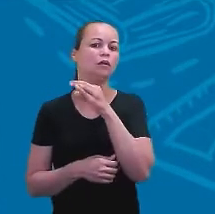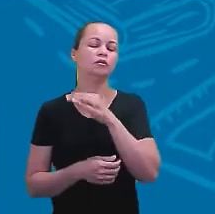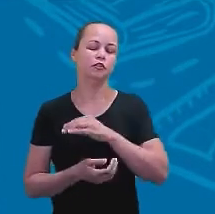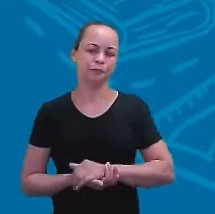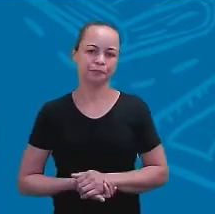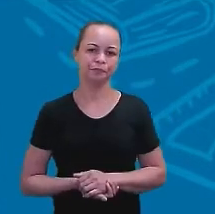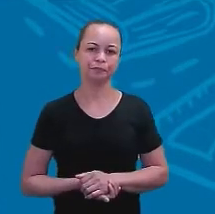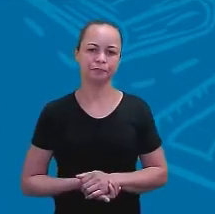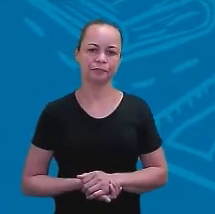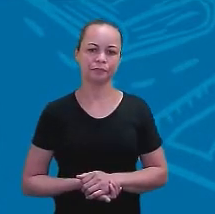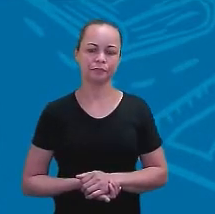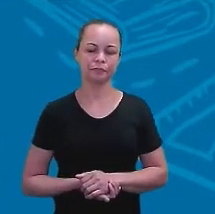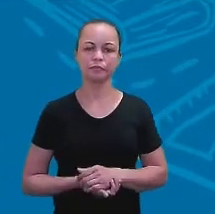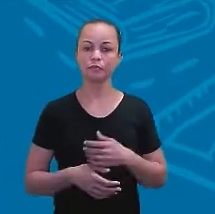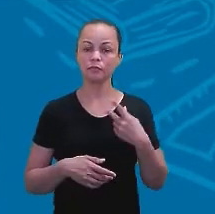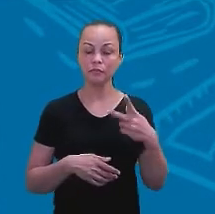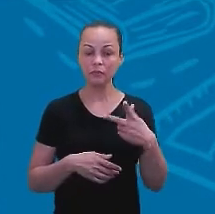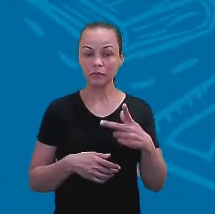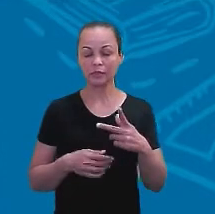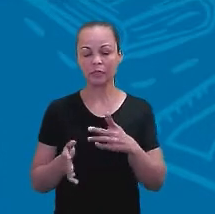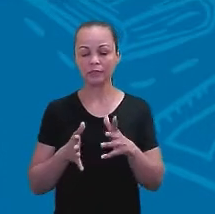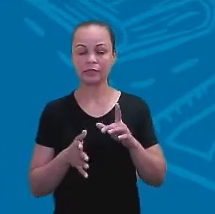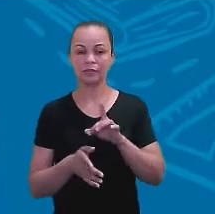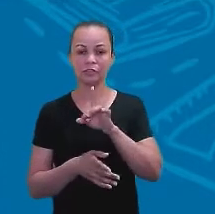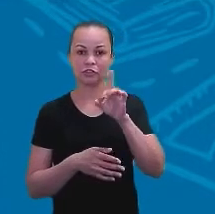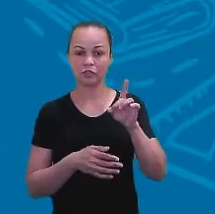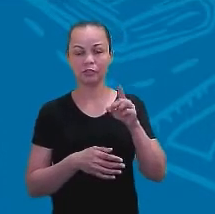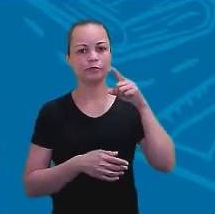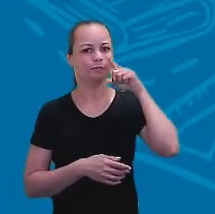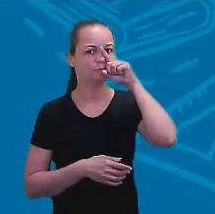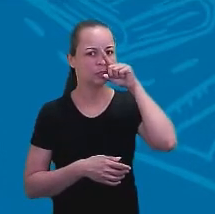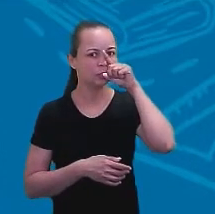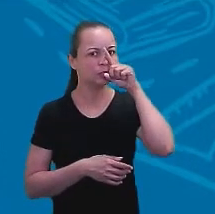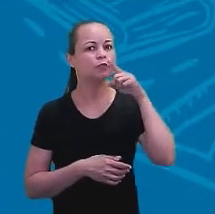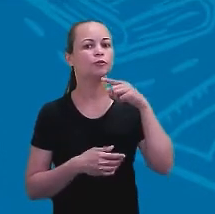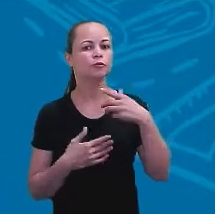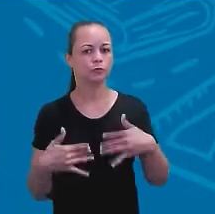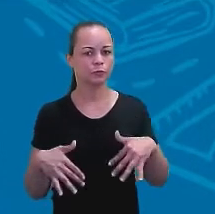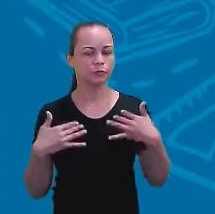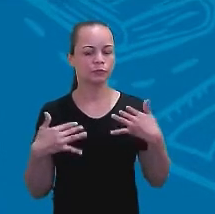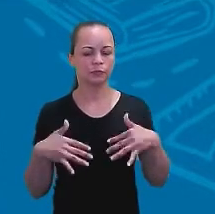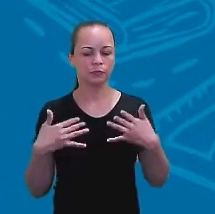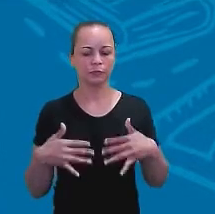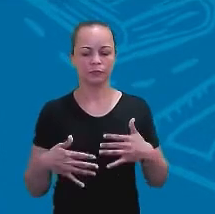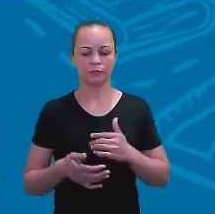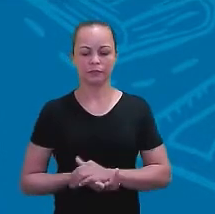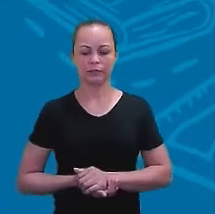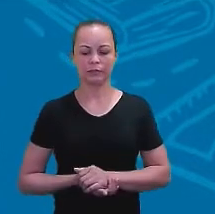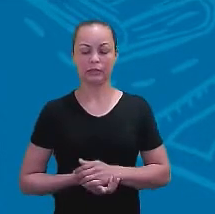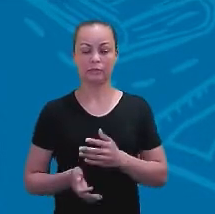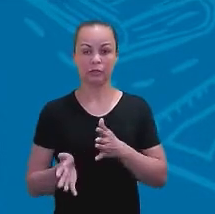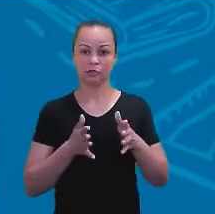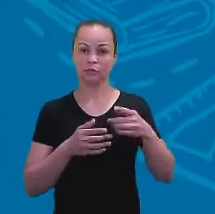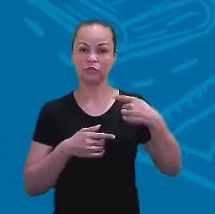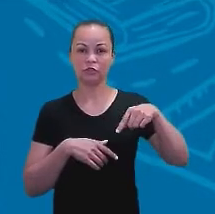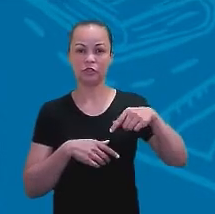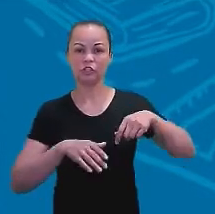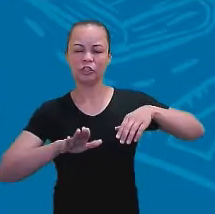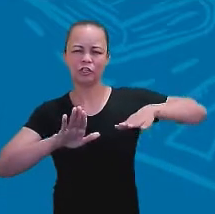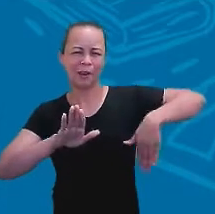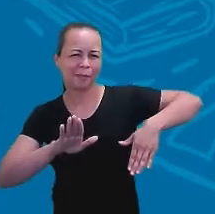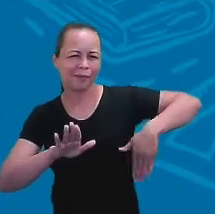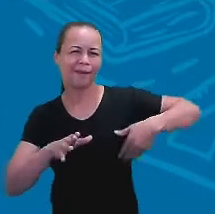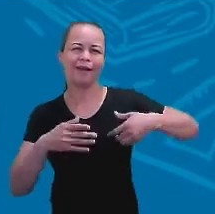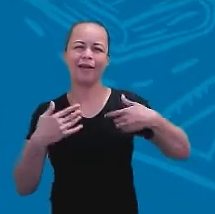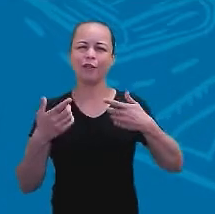intenso. Então, é justamente nesses dias aí onde está o perigo, tá certo? Então, mesmo que você esteja na praia, mesmo que você esteja num local